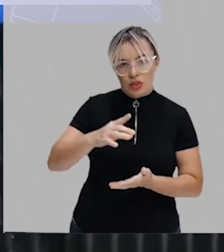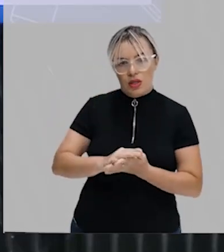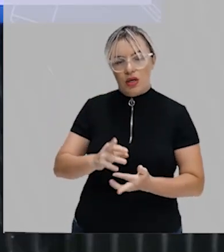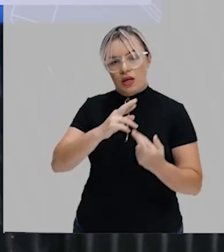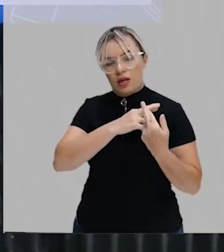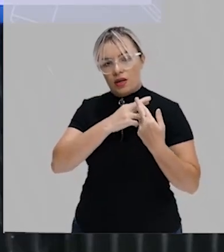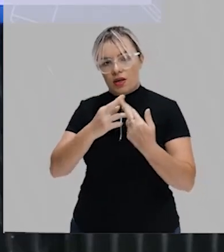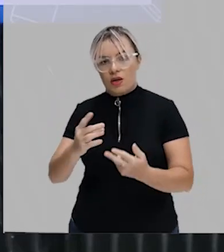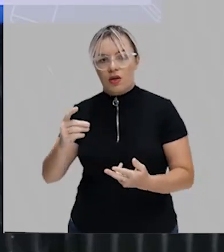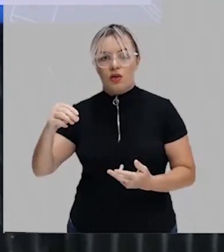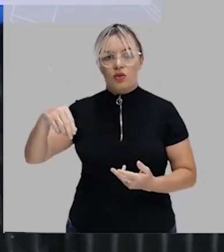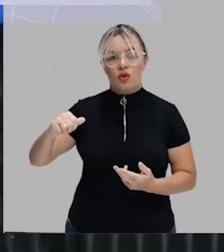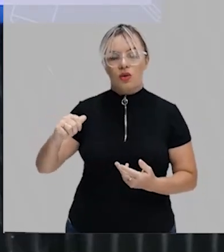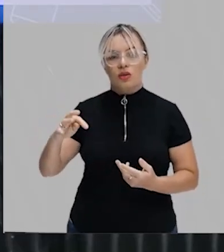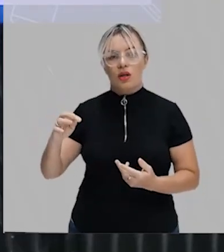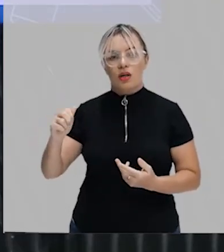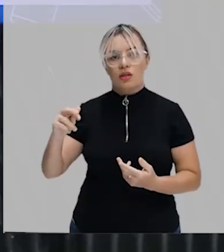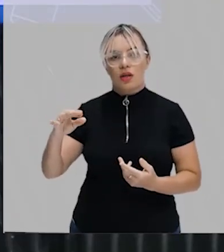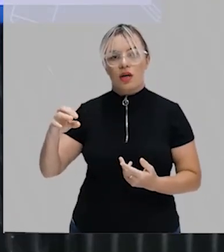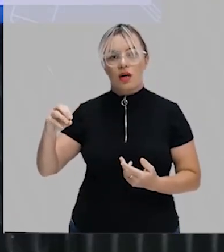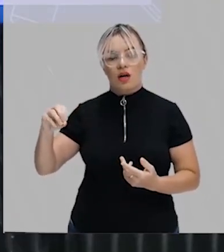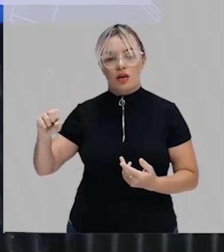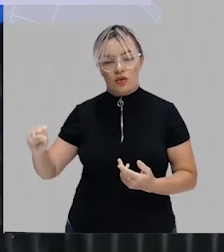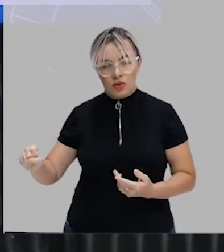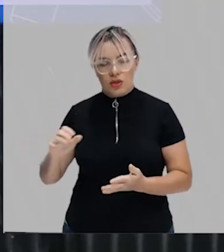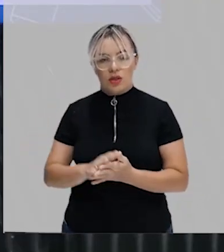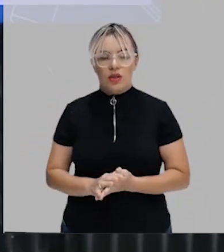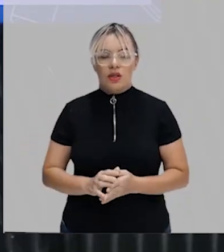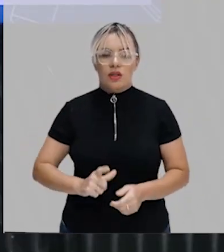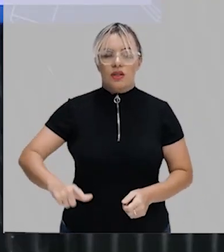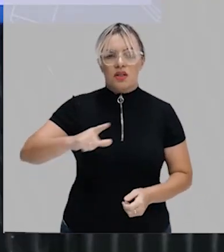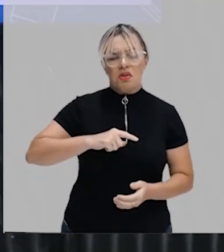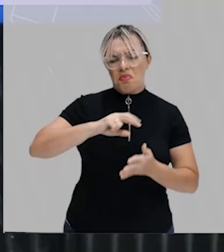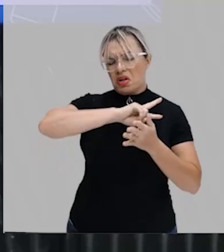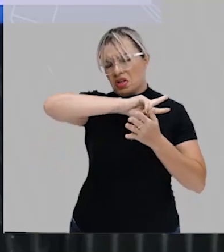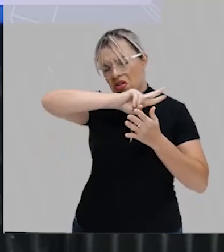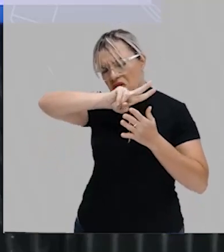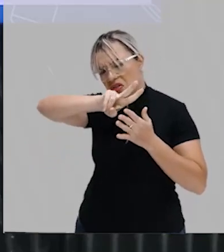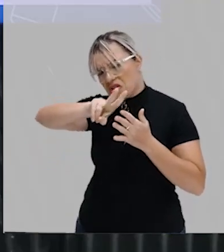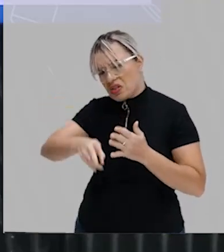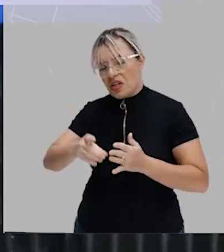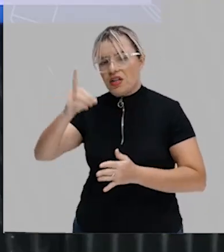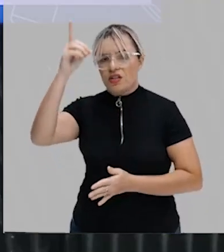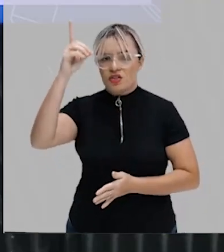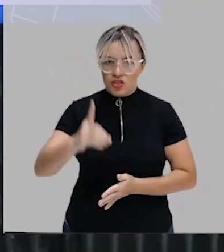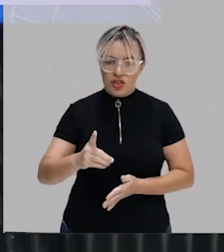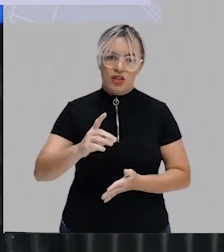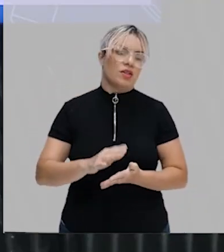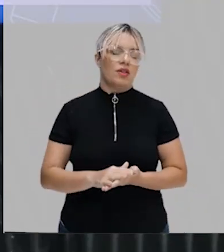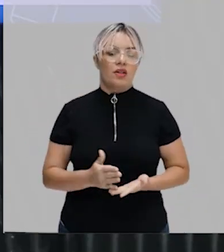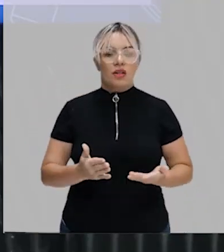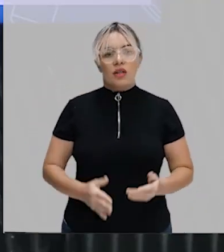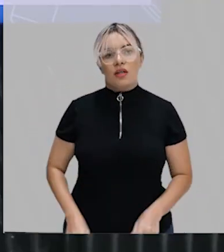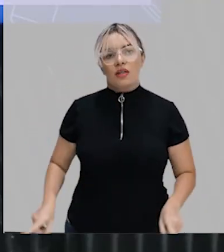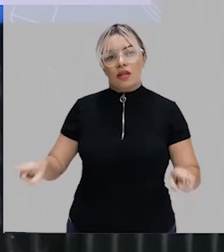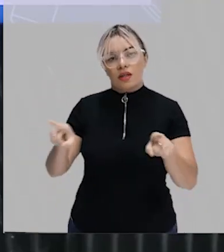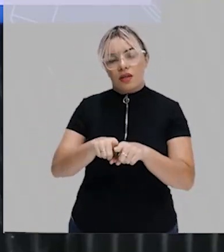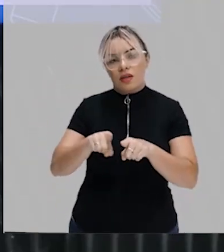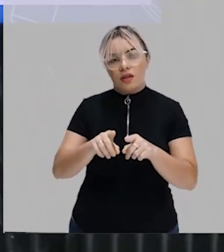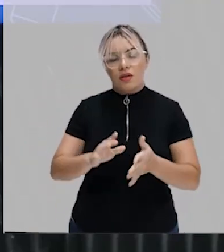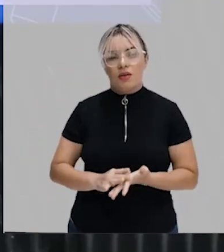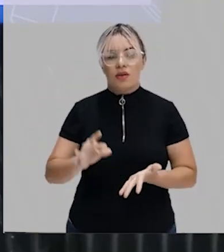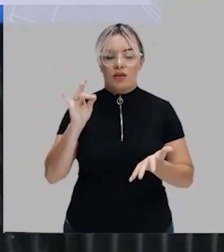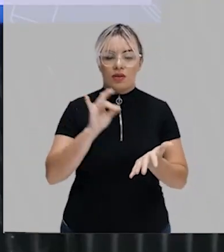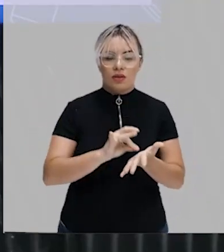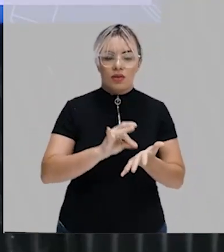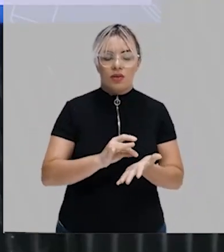Foral, eles vão ter uma série de direitos e também deveres. Iremos observar, na verdade,